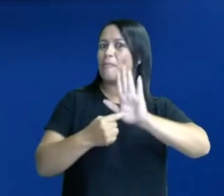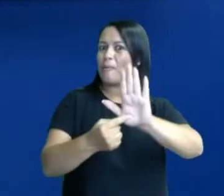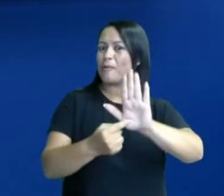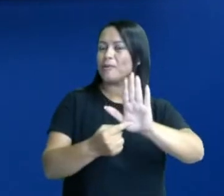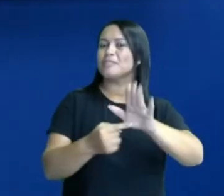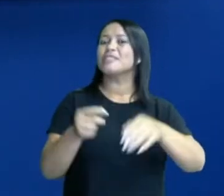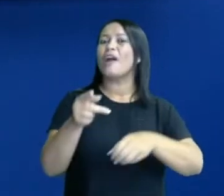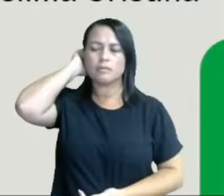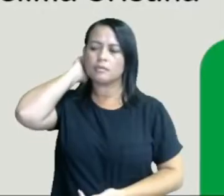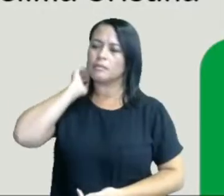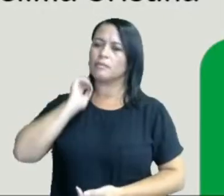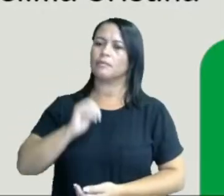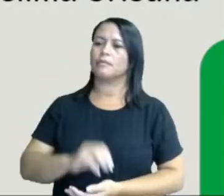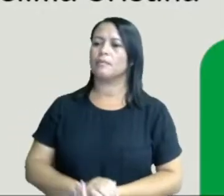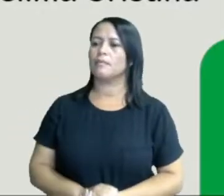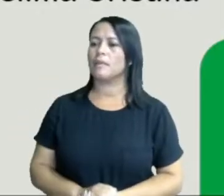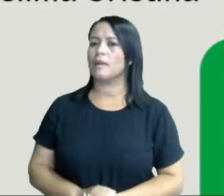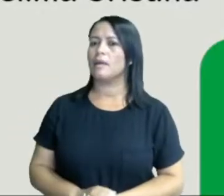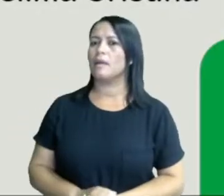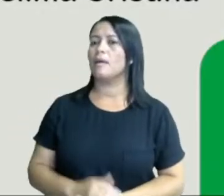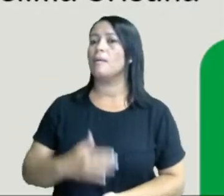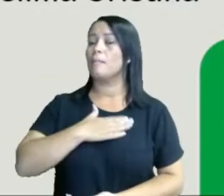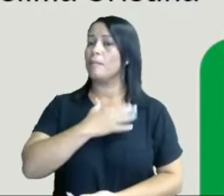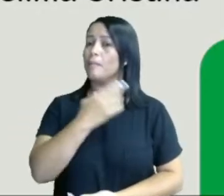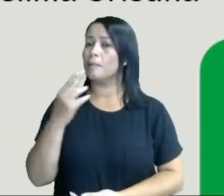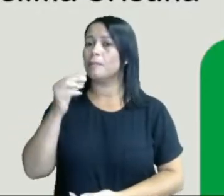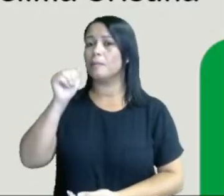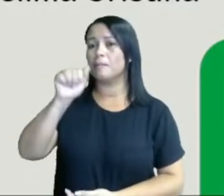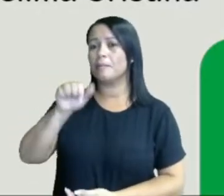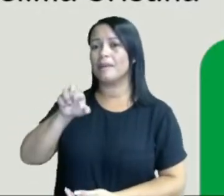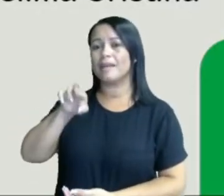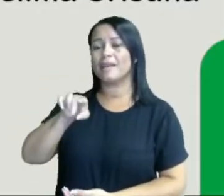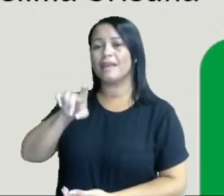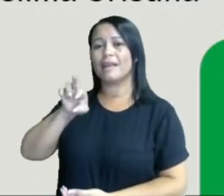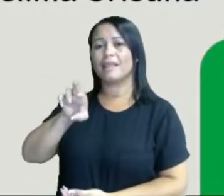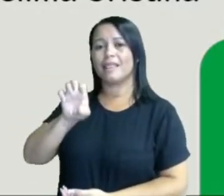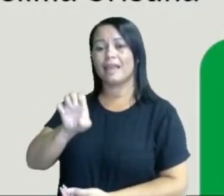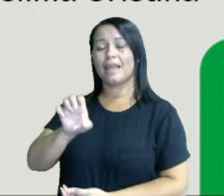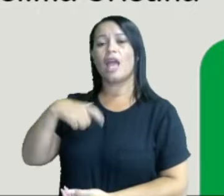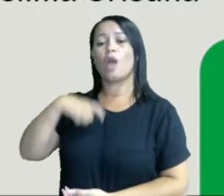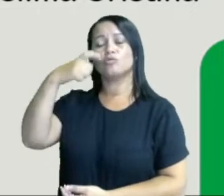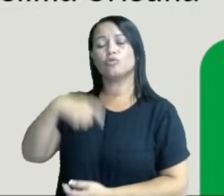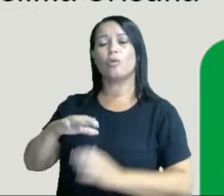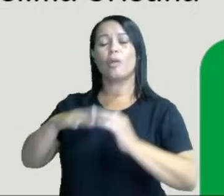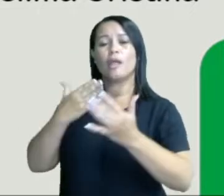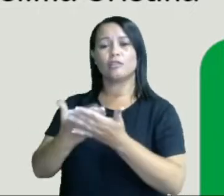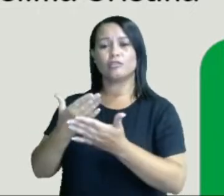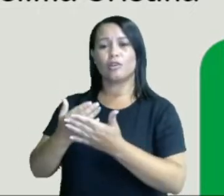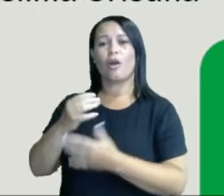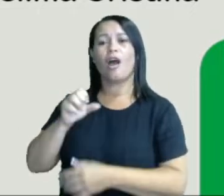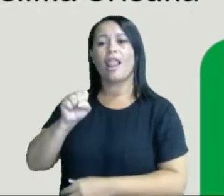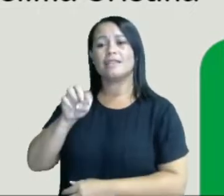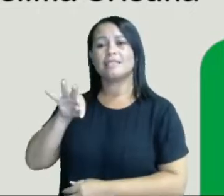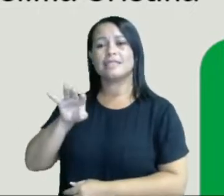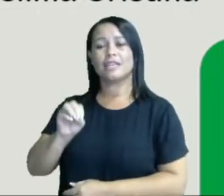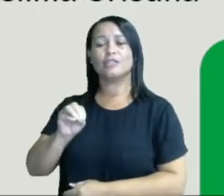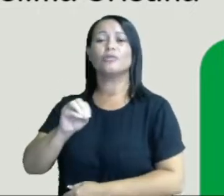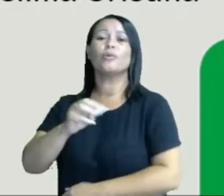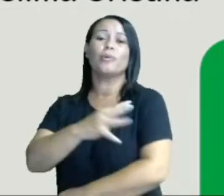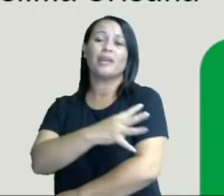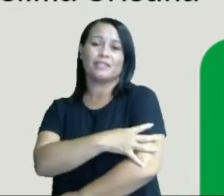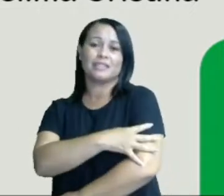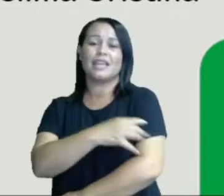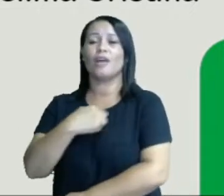do aluno André Ângelo. Eu sou André, estudo na Escola Municipal Santo Ives, sou 4º ano e vou ler